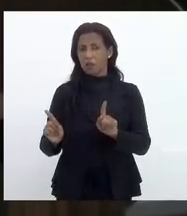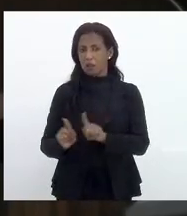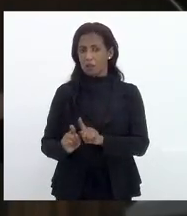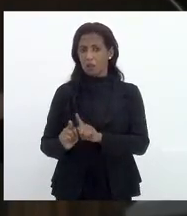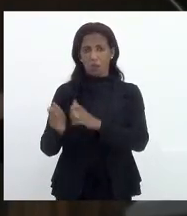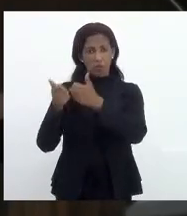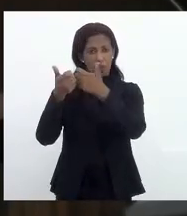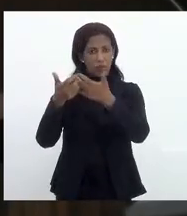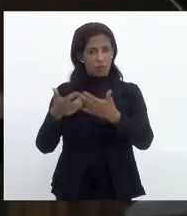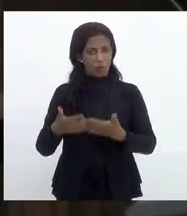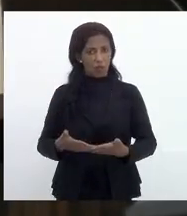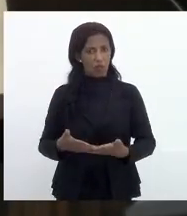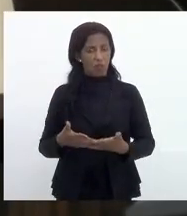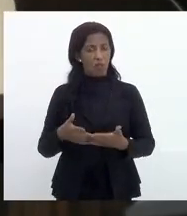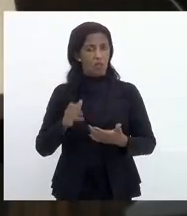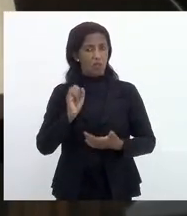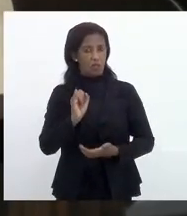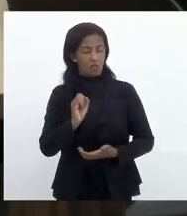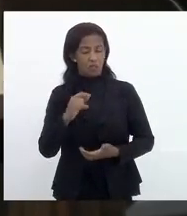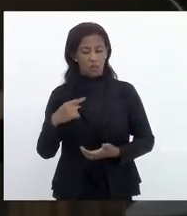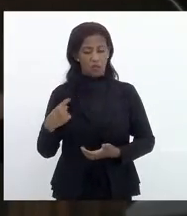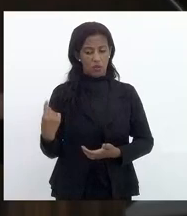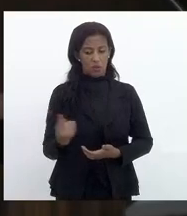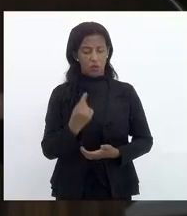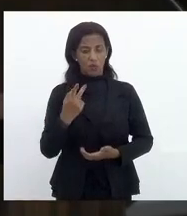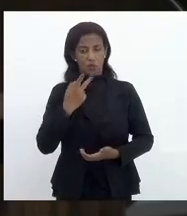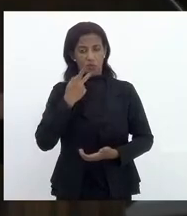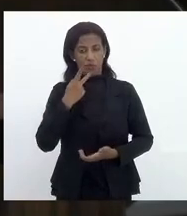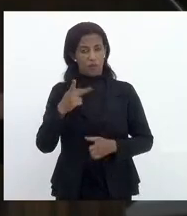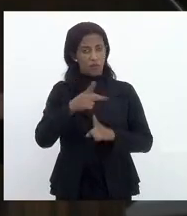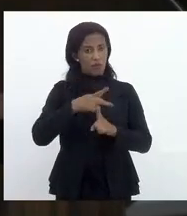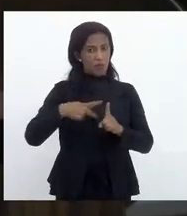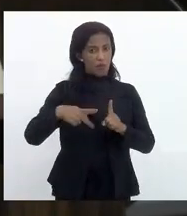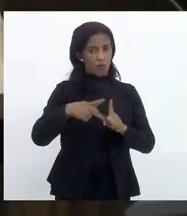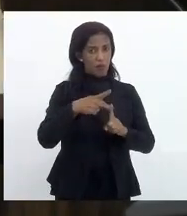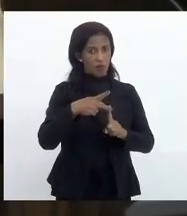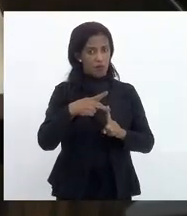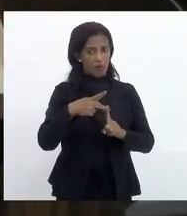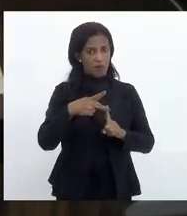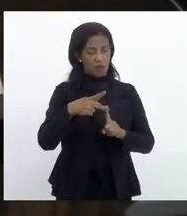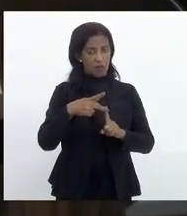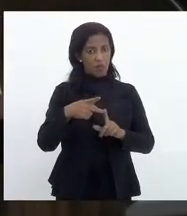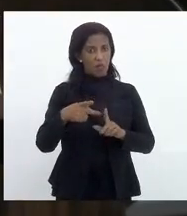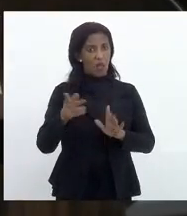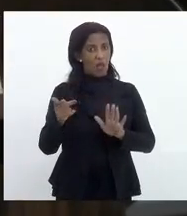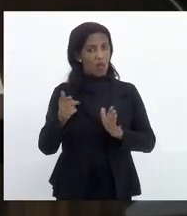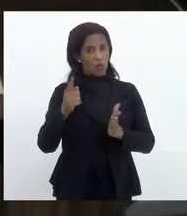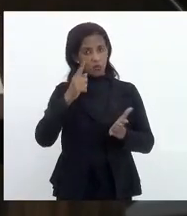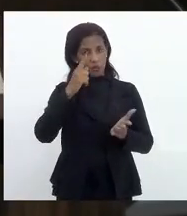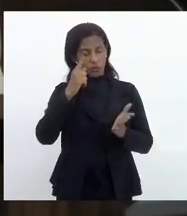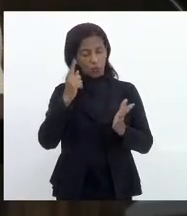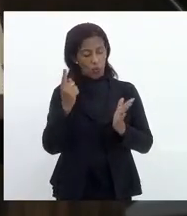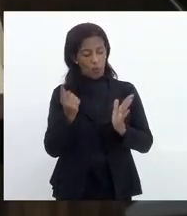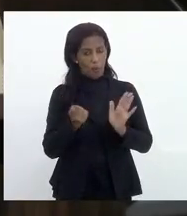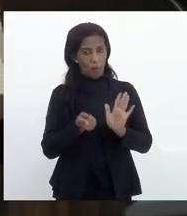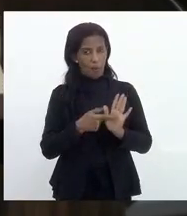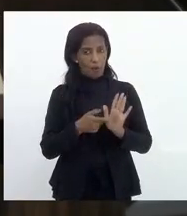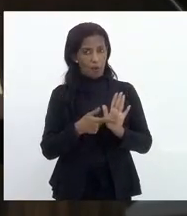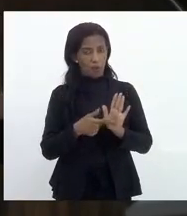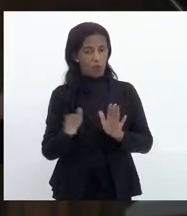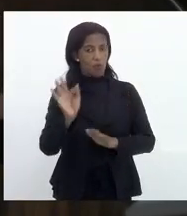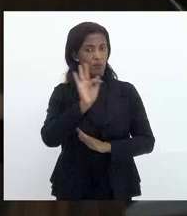colocado aqui porque se abrindo a verdade se nós fossemos está falando de previdência a luz do mandamento Federal ela